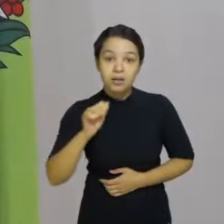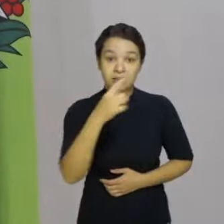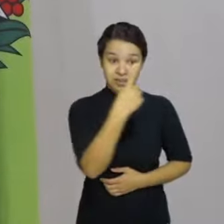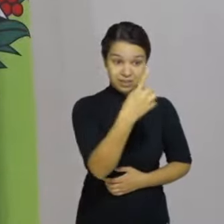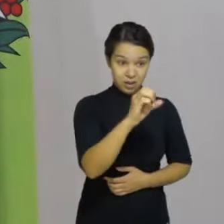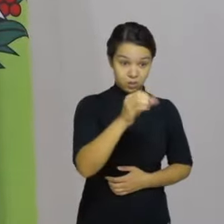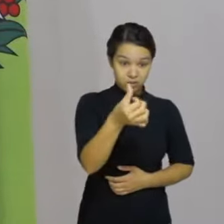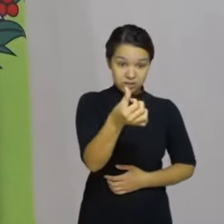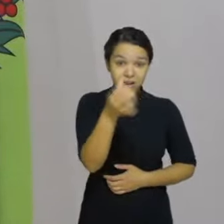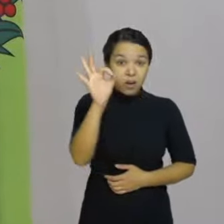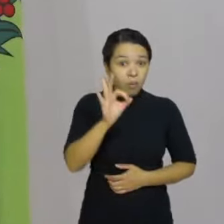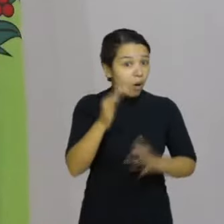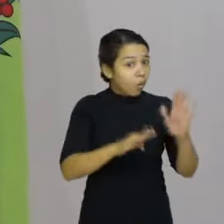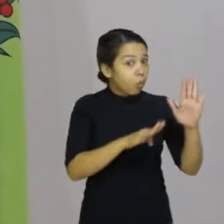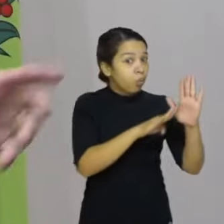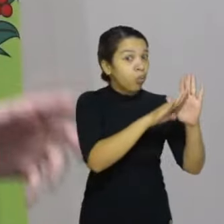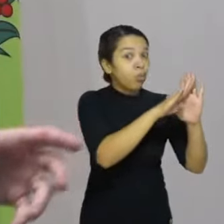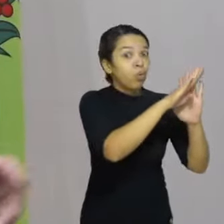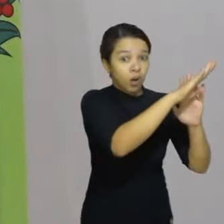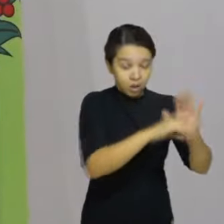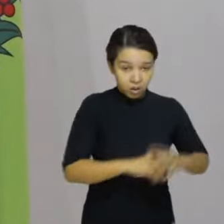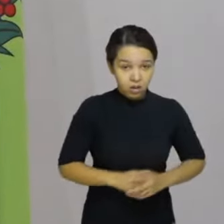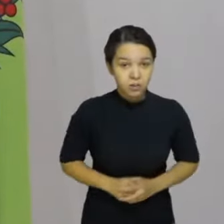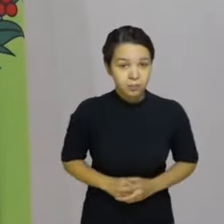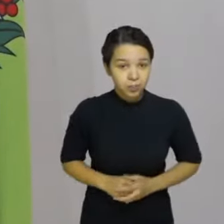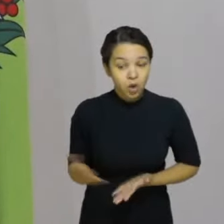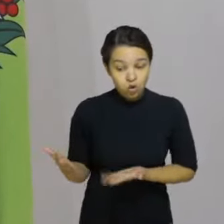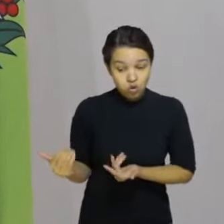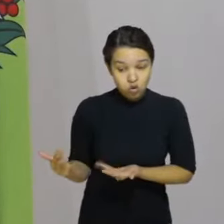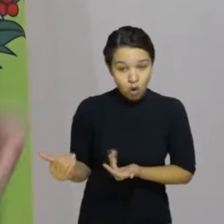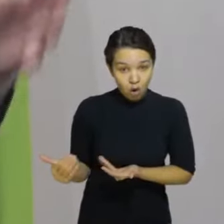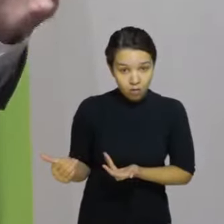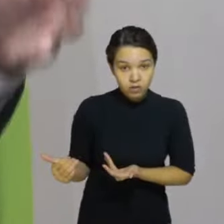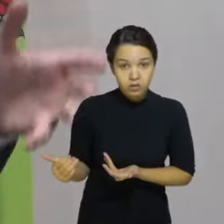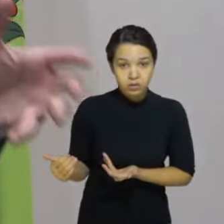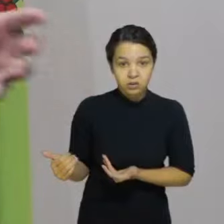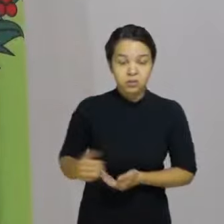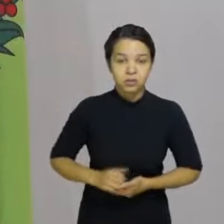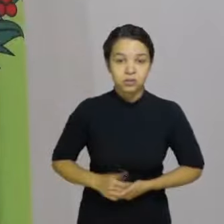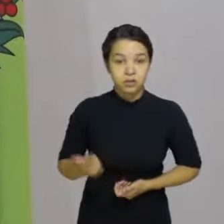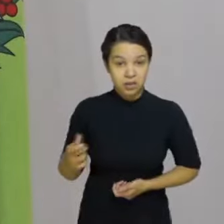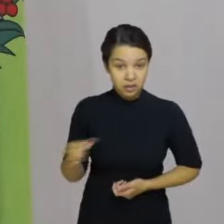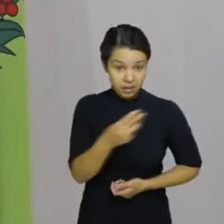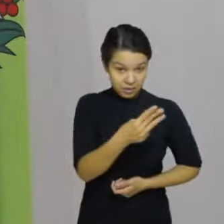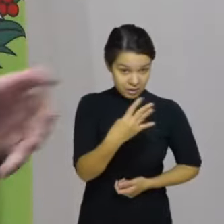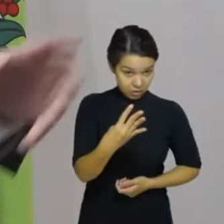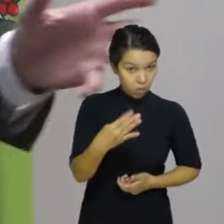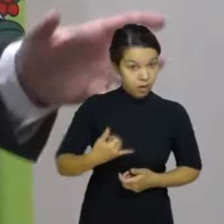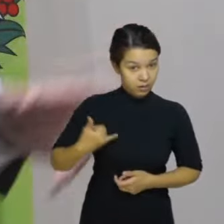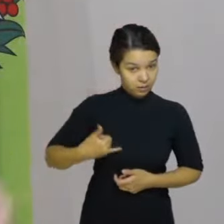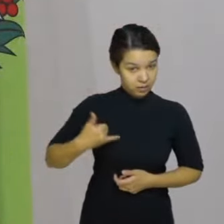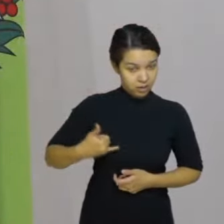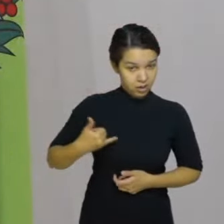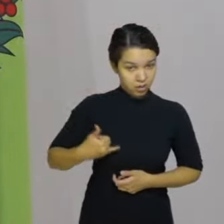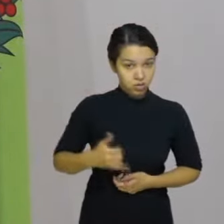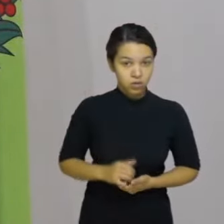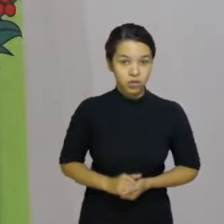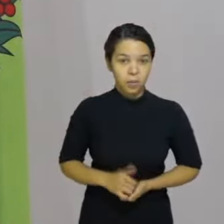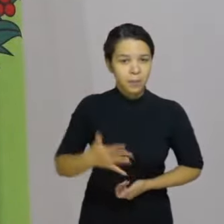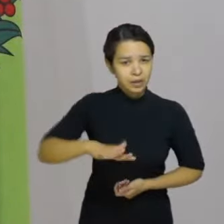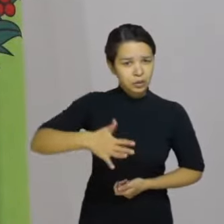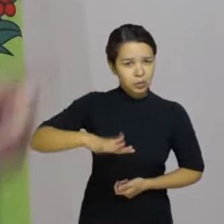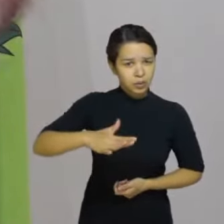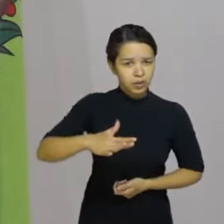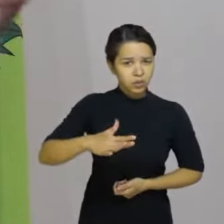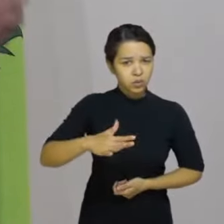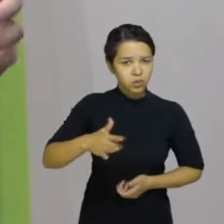de 10 a 24 anos, nós tivemos nesse intervalo de tempo de 2011 a 2022, no intervalo aí de cerca de uma